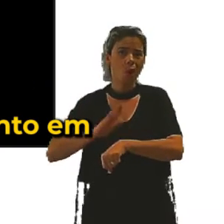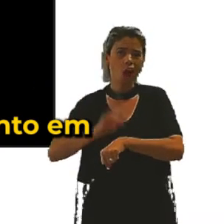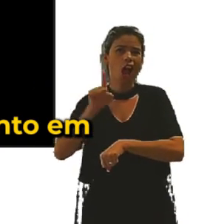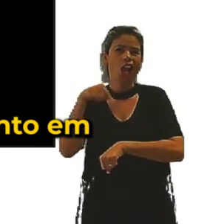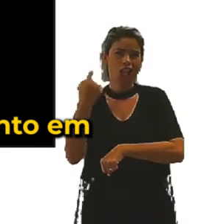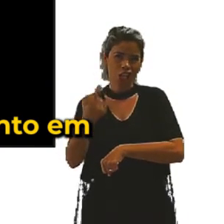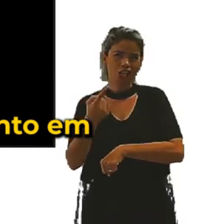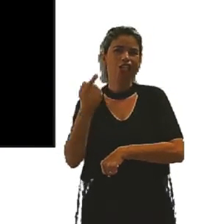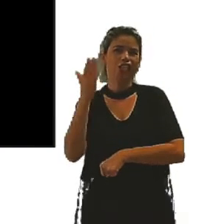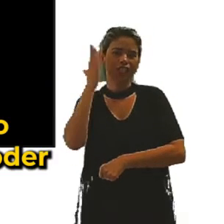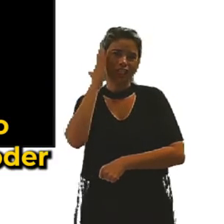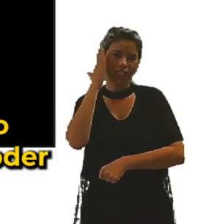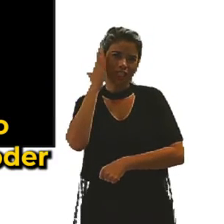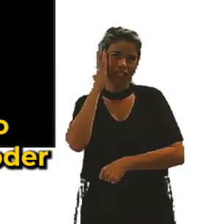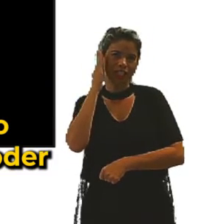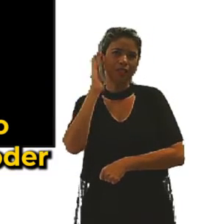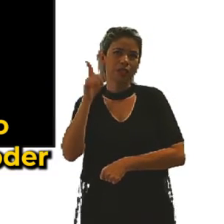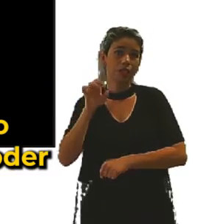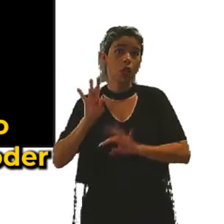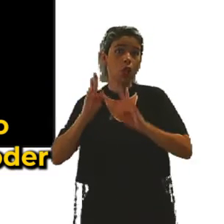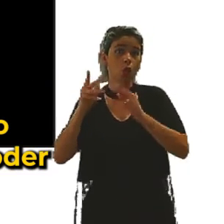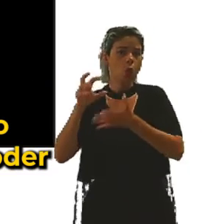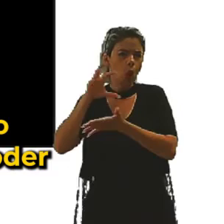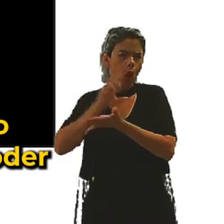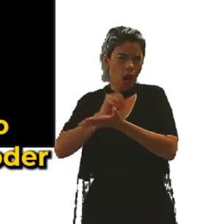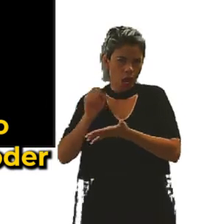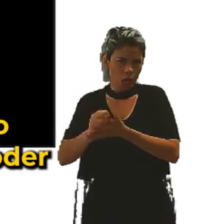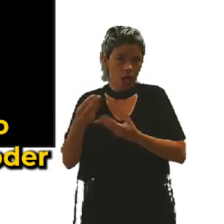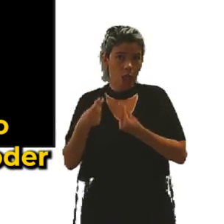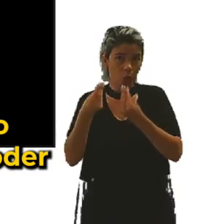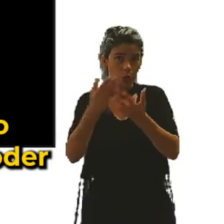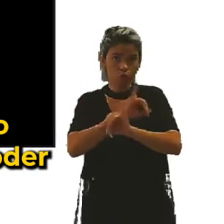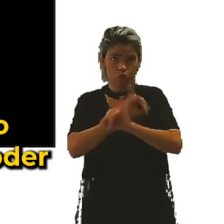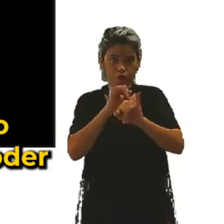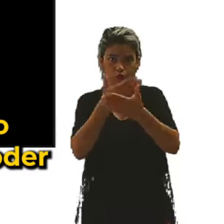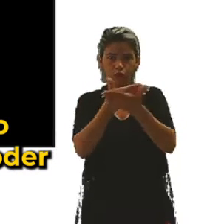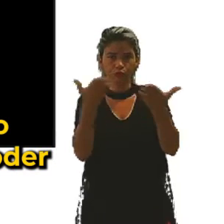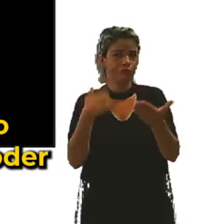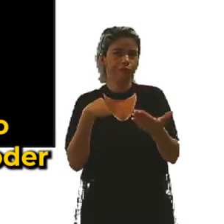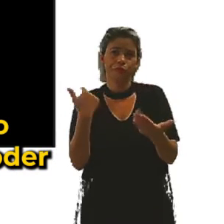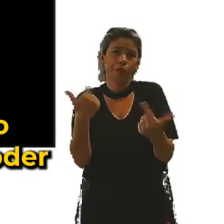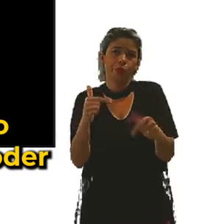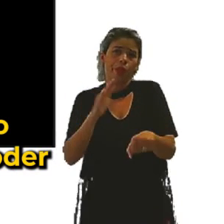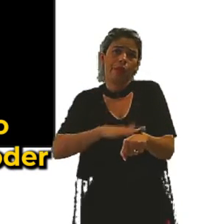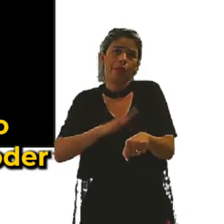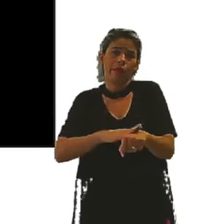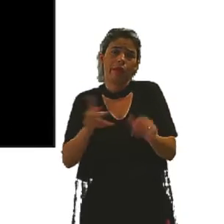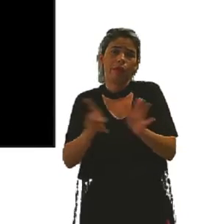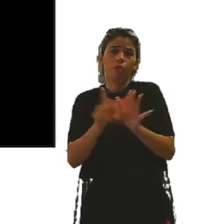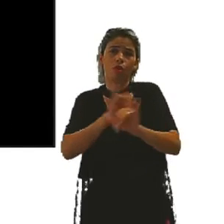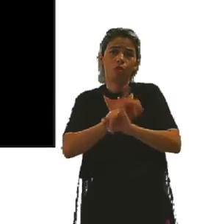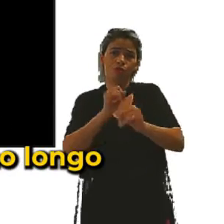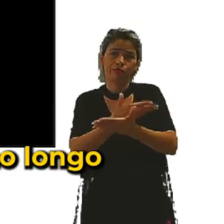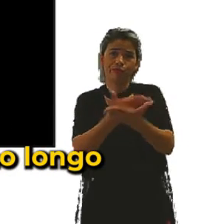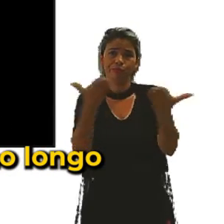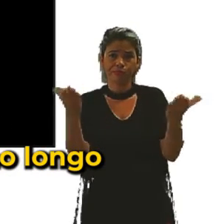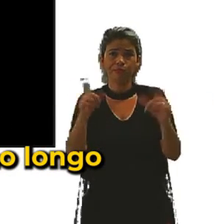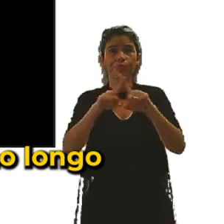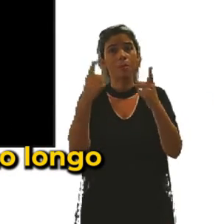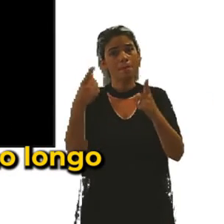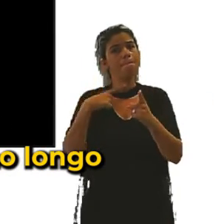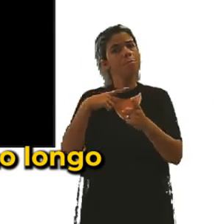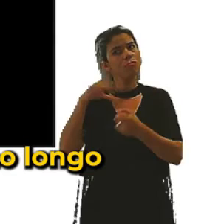tempo esgotado, é que todos esses dados que eu trago, eu não vou ter tempo suficiente para poder apontar cada um, eles